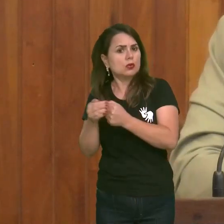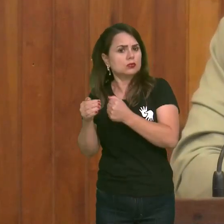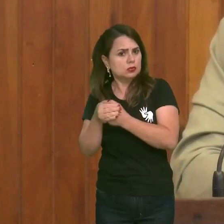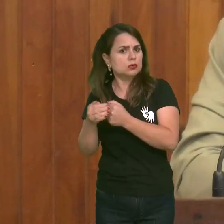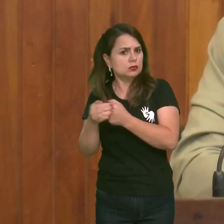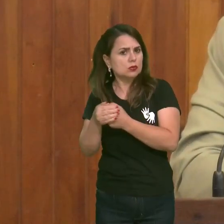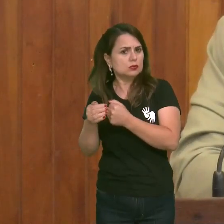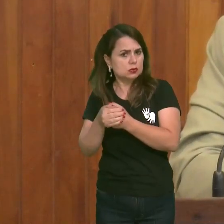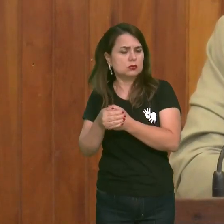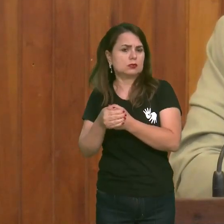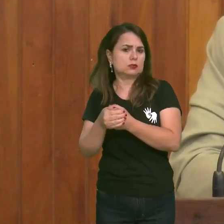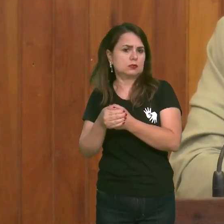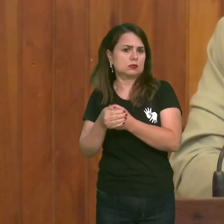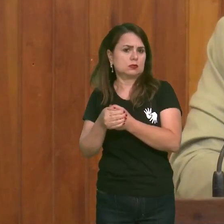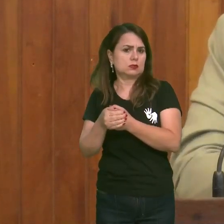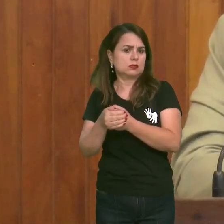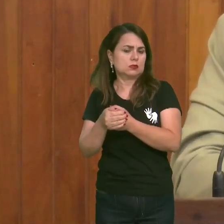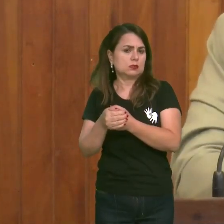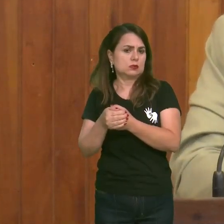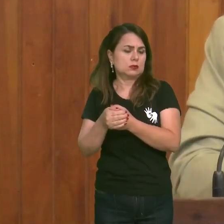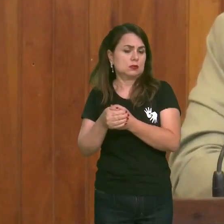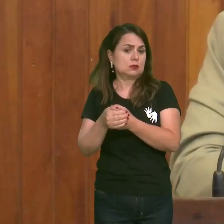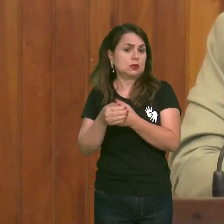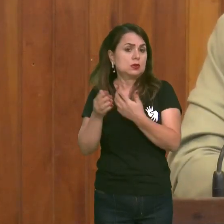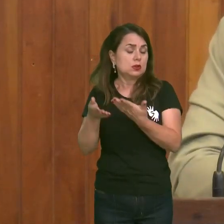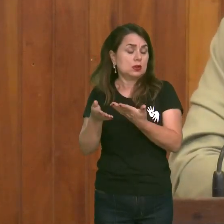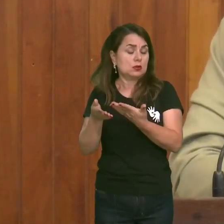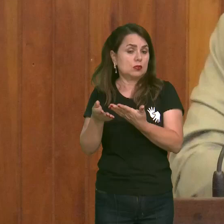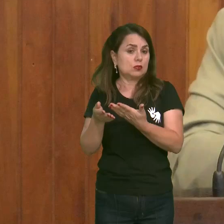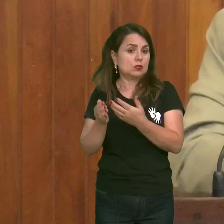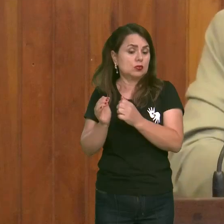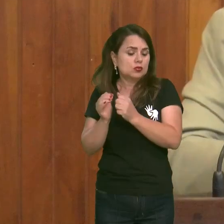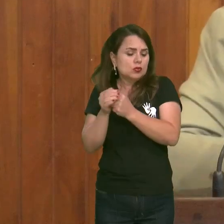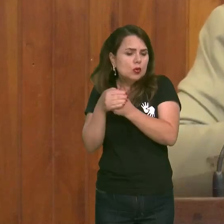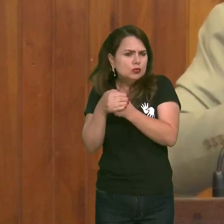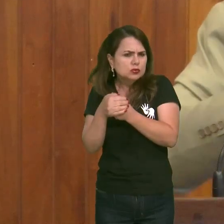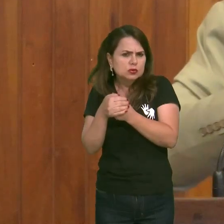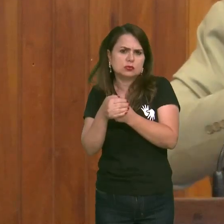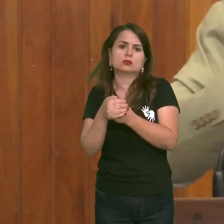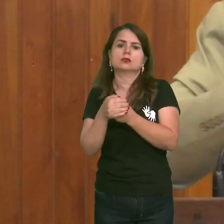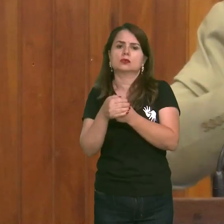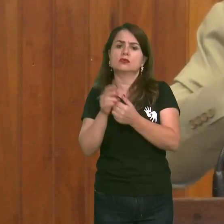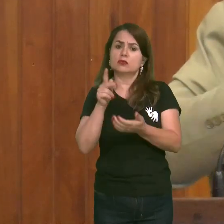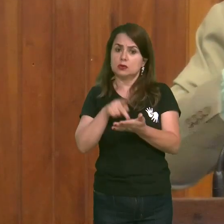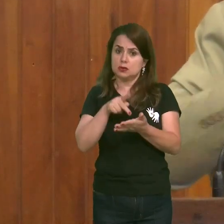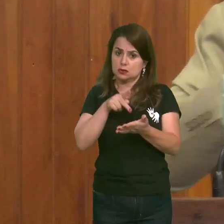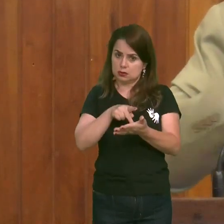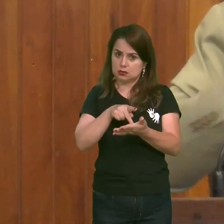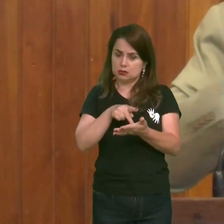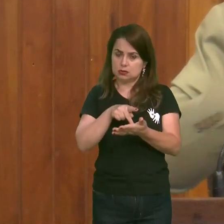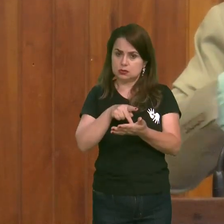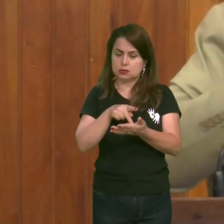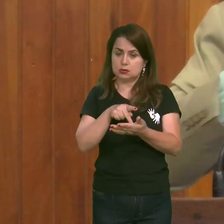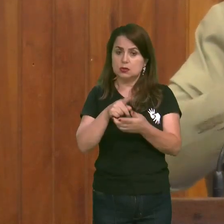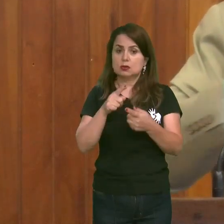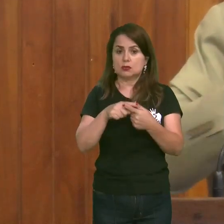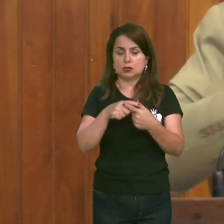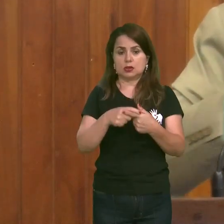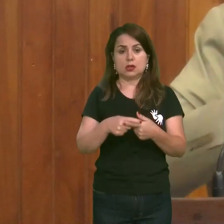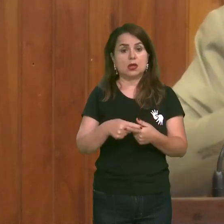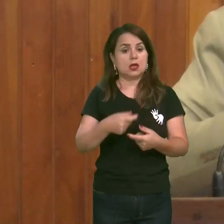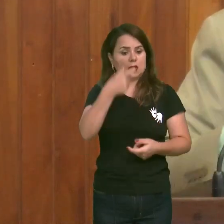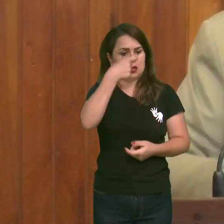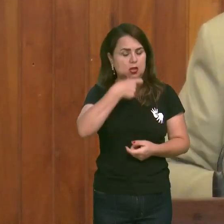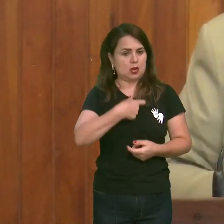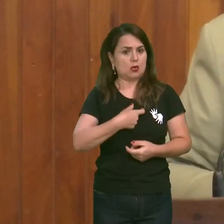eles agem nos escombros na sombras e eu falo eu falo porque eu senti